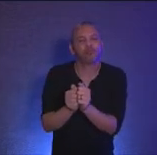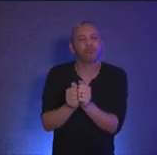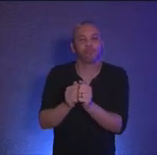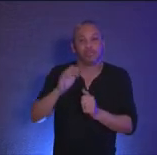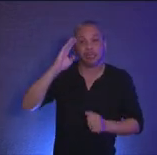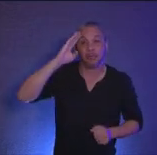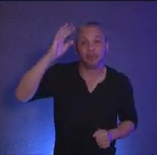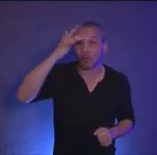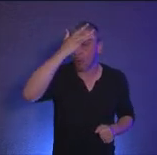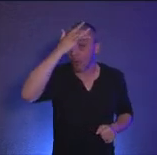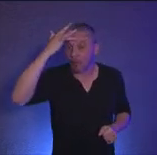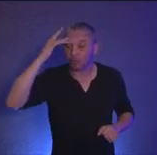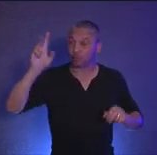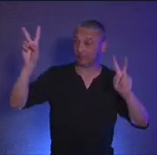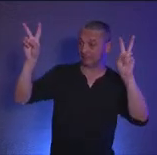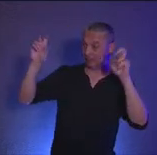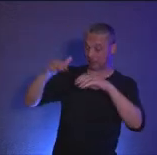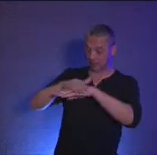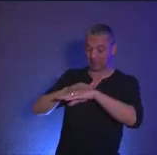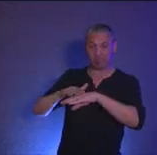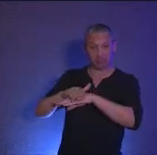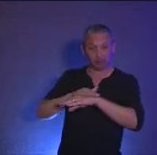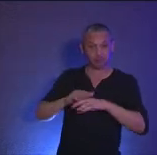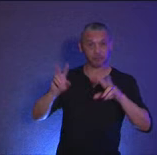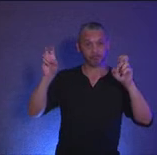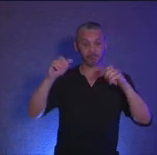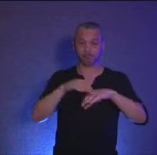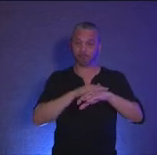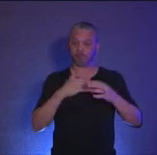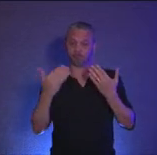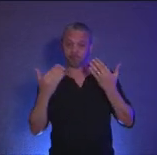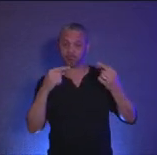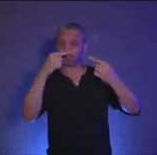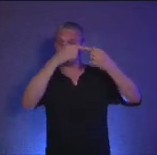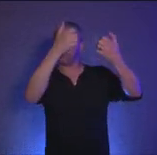principais especialistas no tema e também seguindo